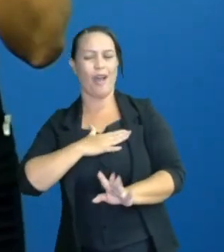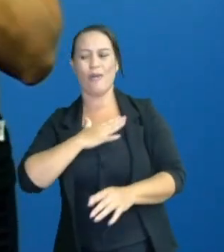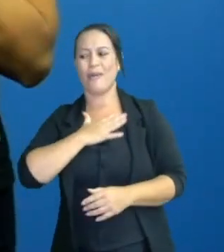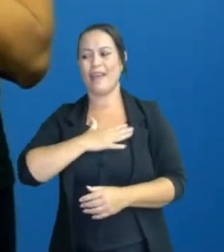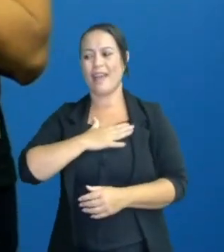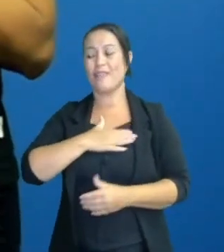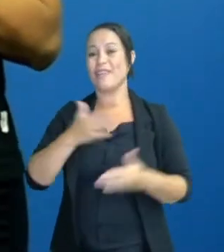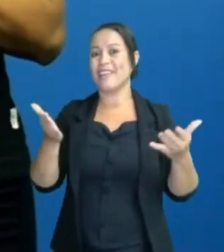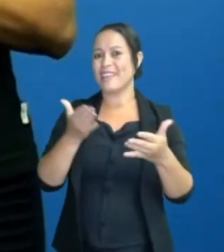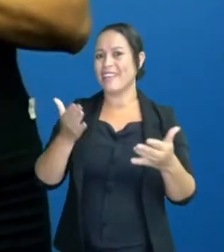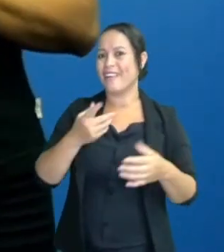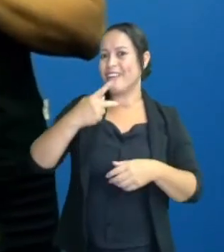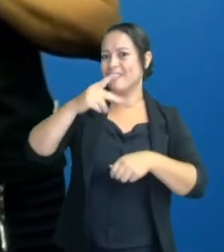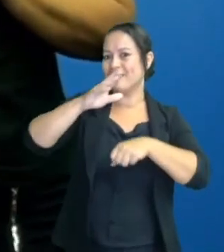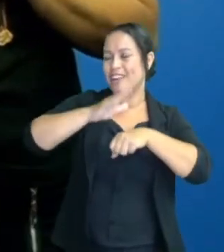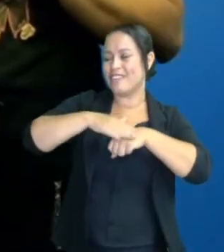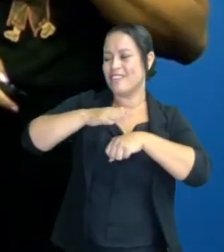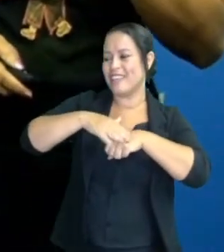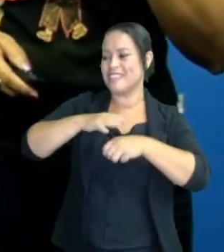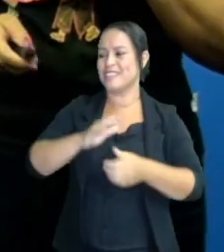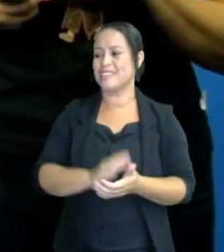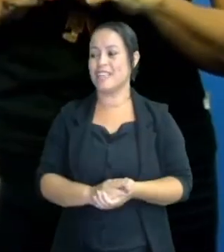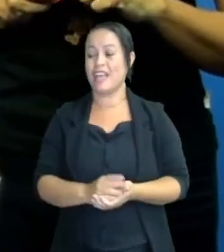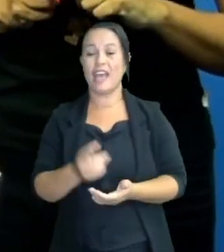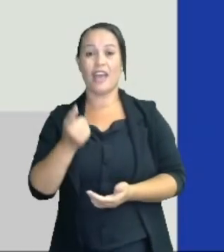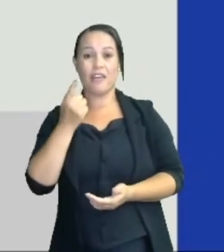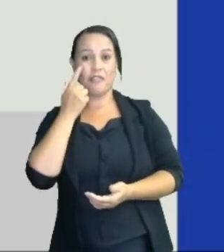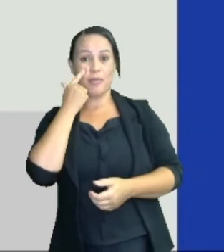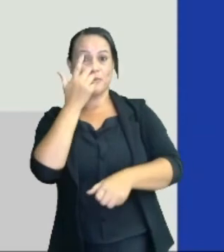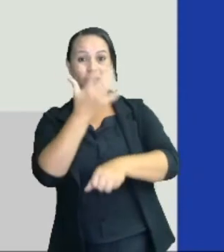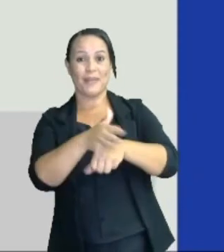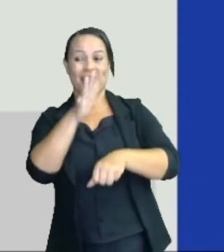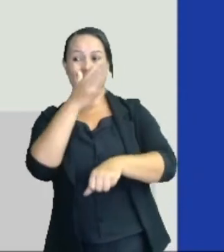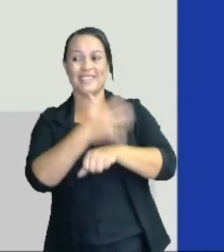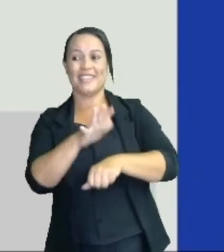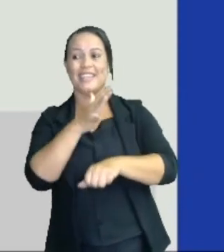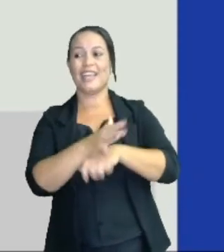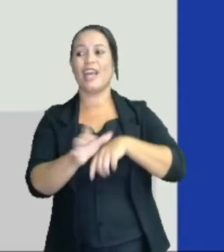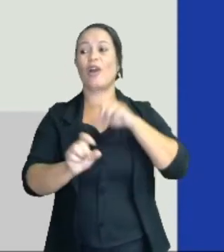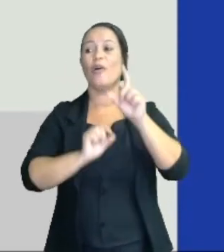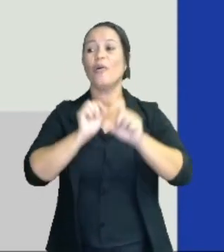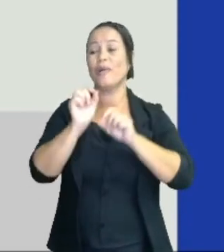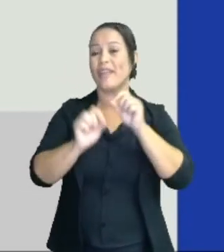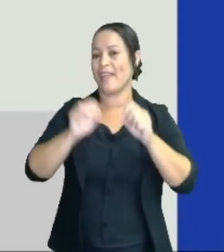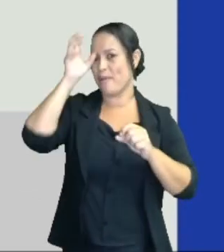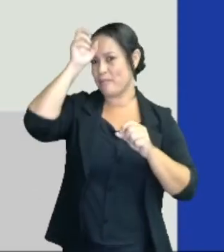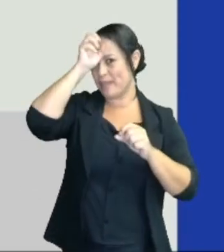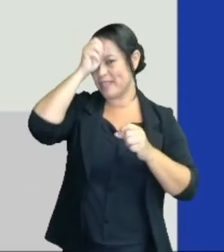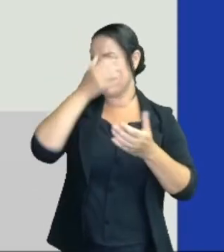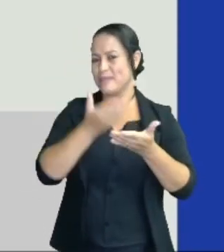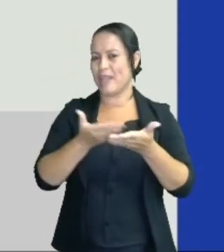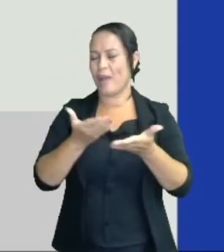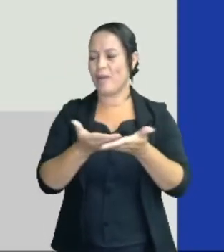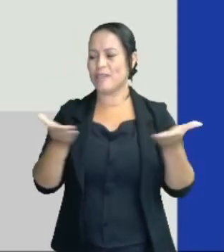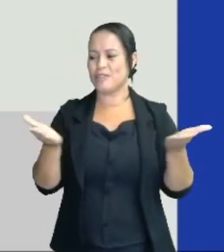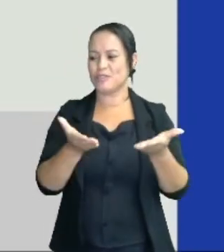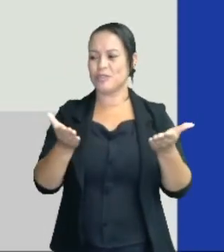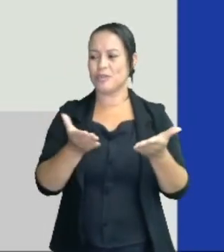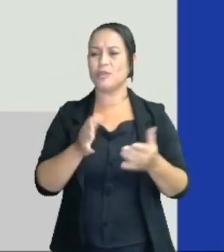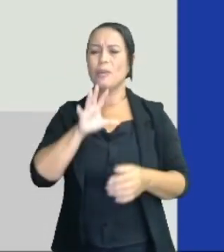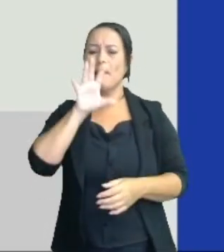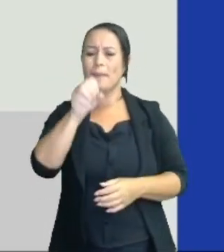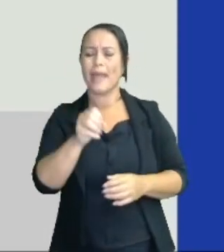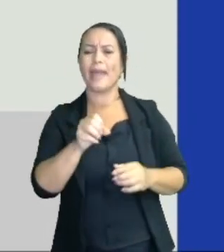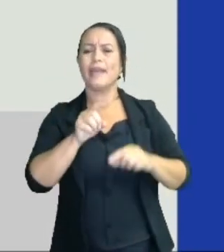Calminha, que agora chegou a sua vez. Vamos colocar em prática o que aprendemos na aula de hoje. Pega